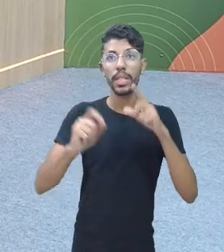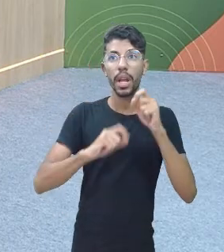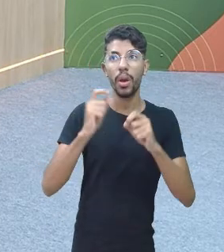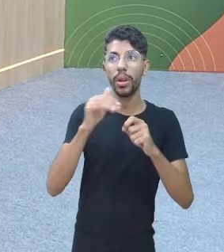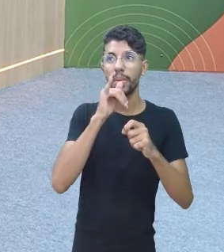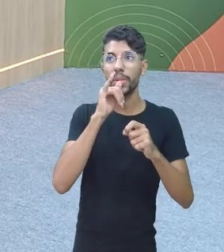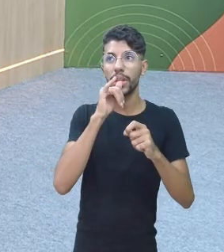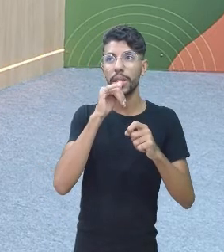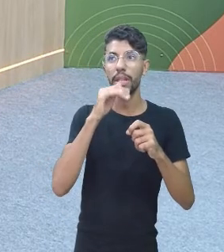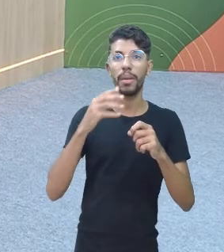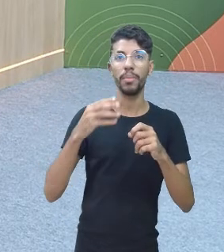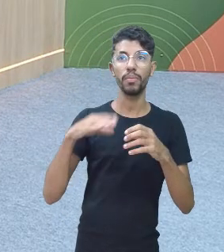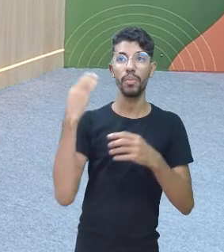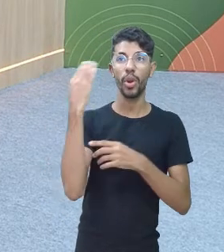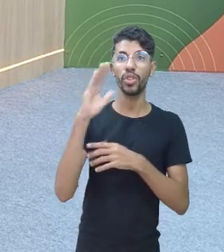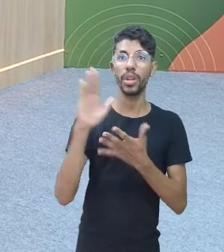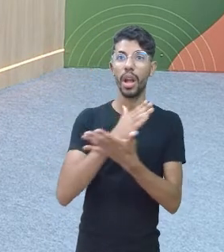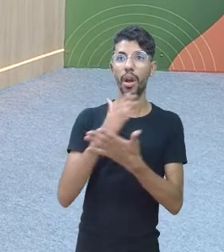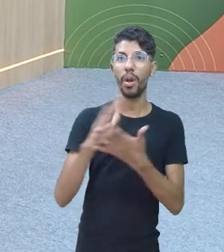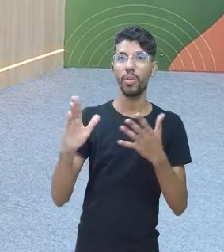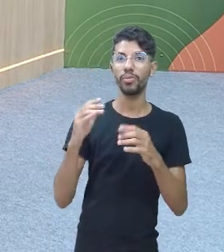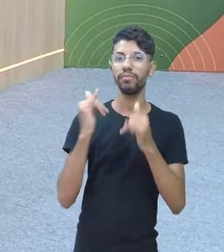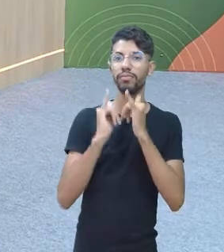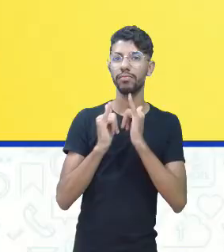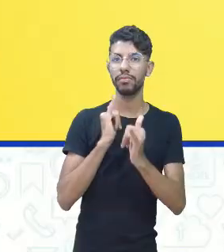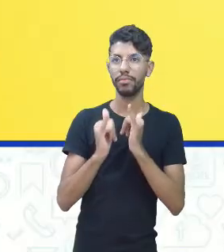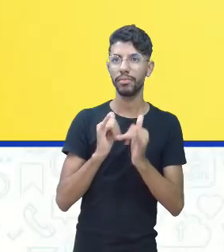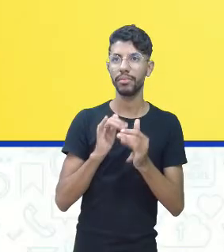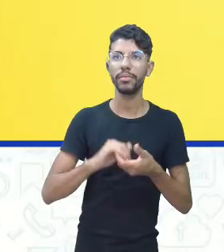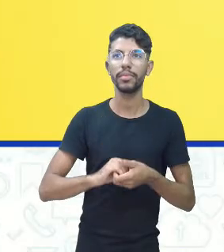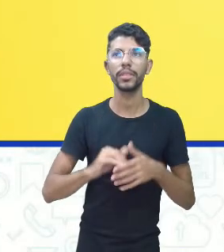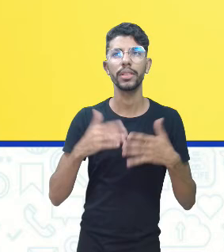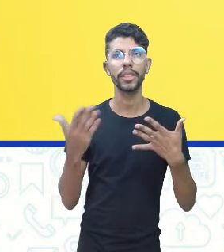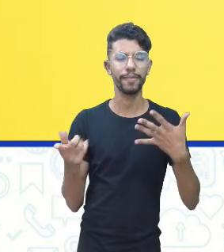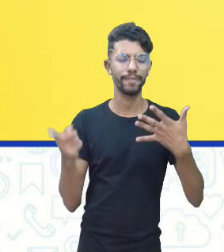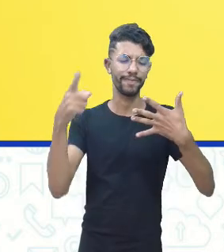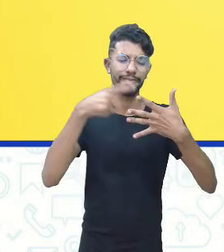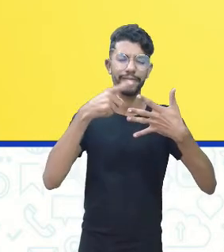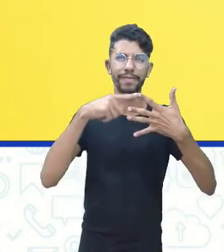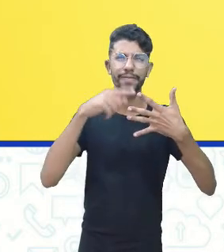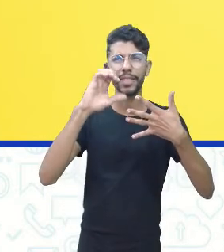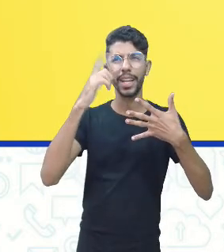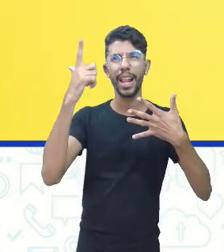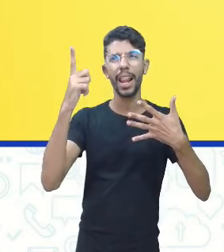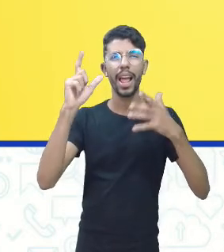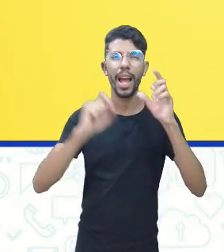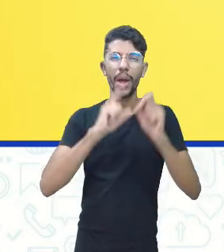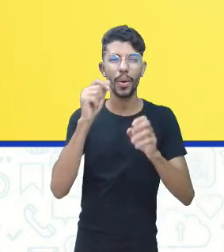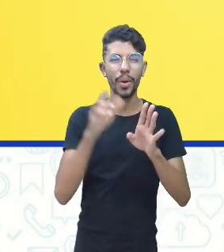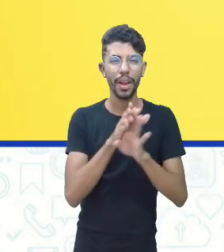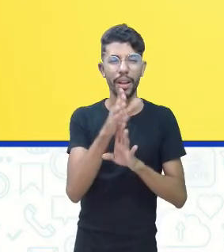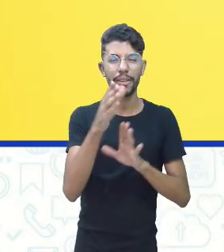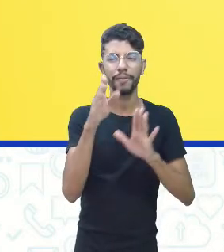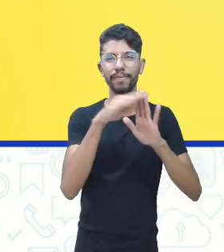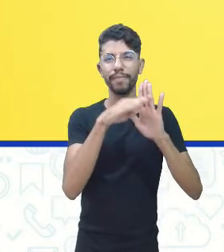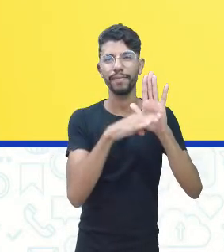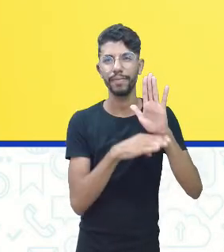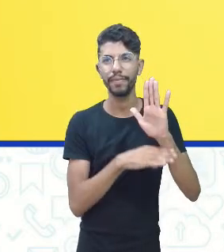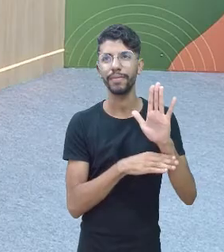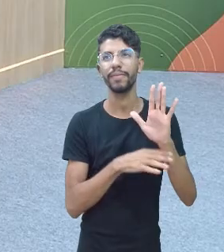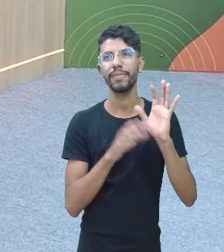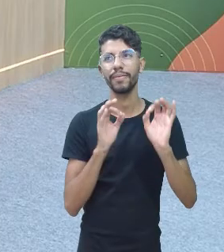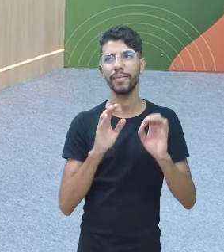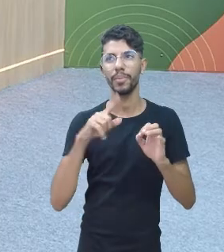para a internet? Qual será que é, hein? É óbvio que é o manual de instruções. Eu estou aqui repetindo a meia hora que a gente